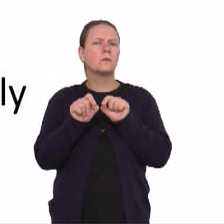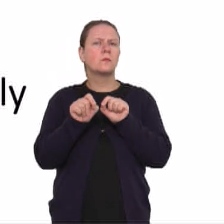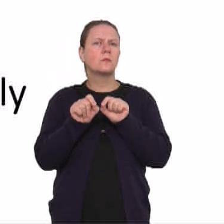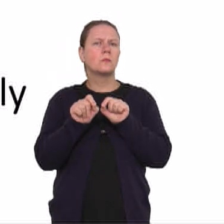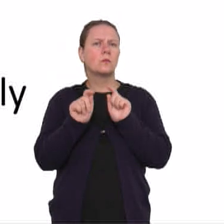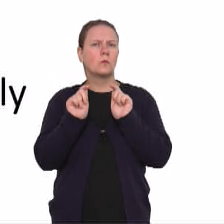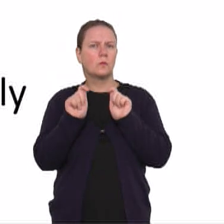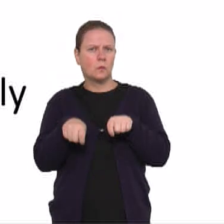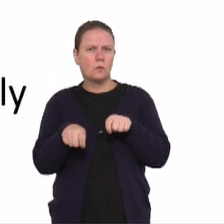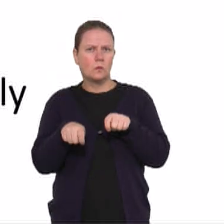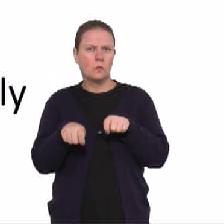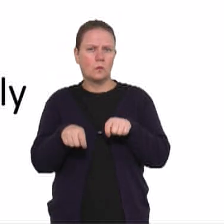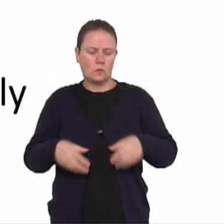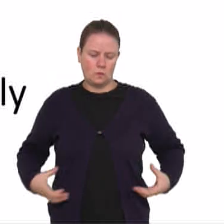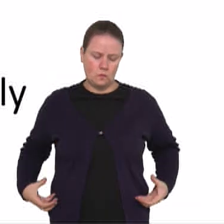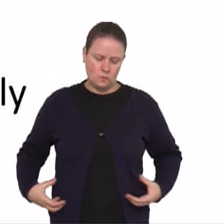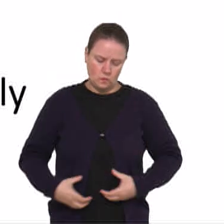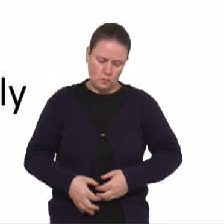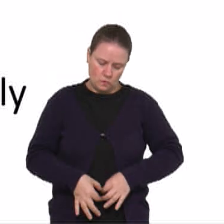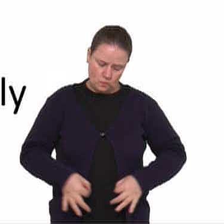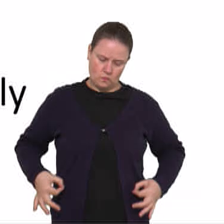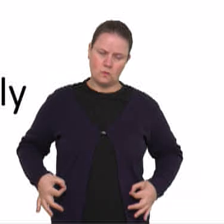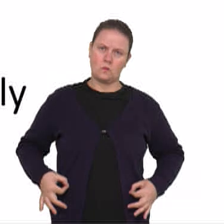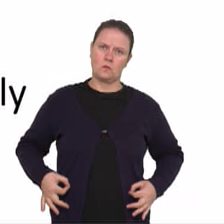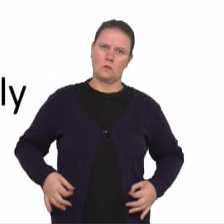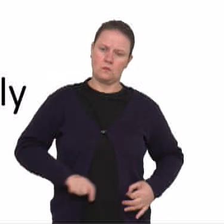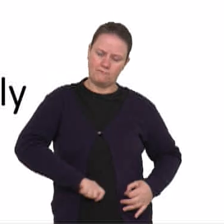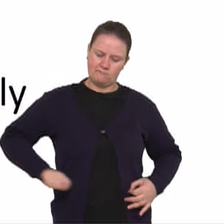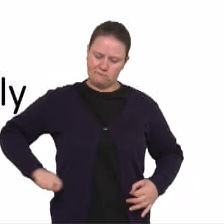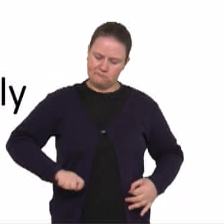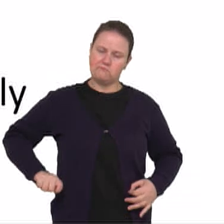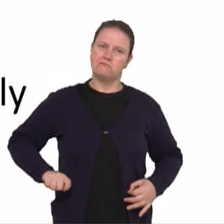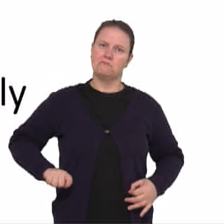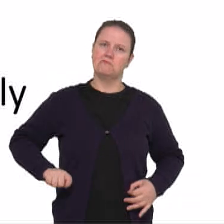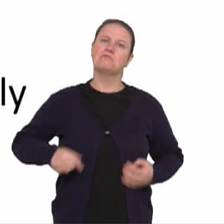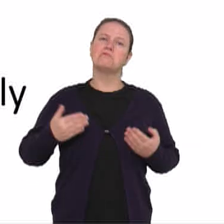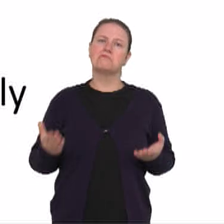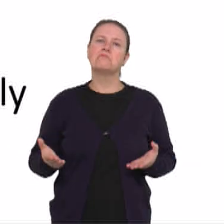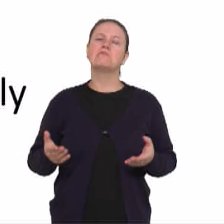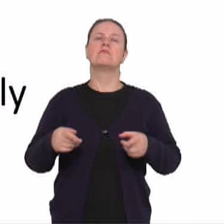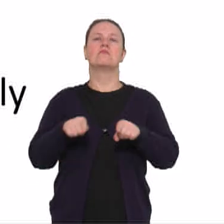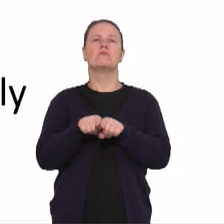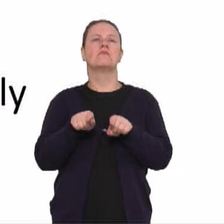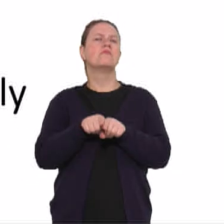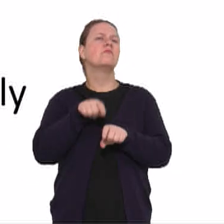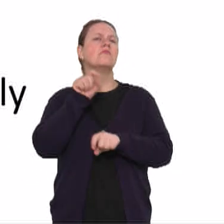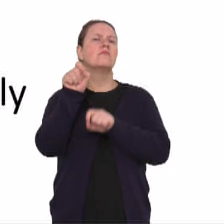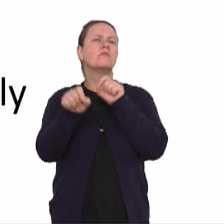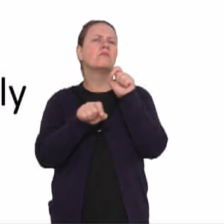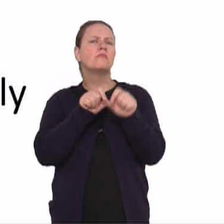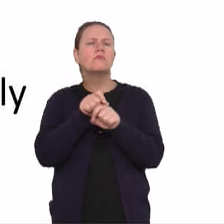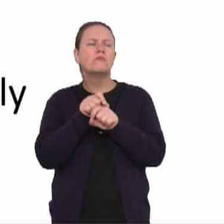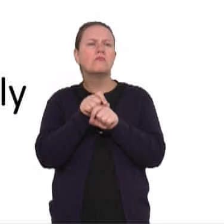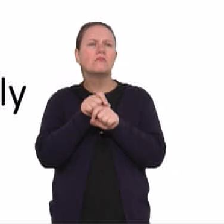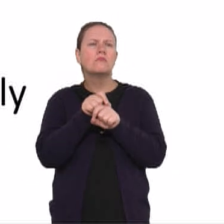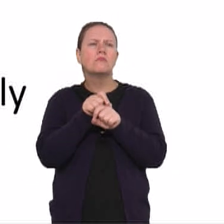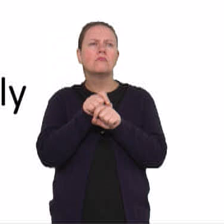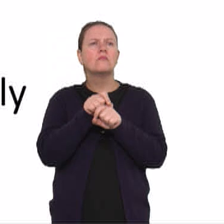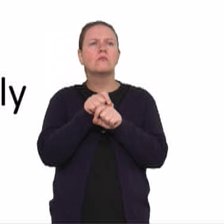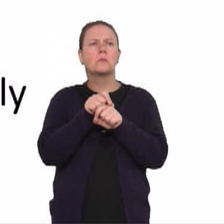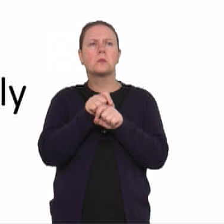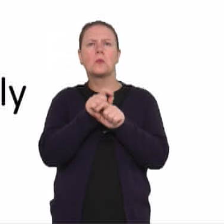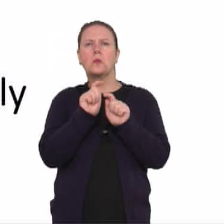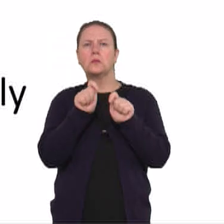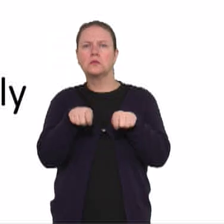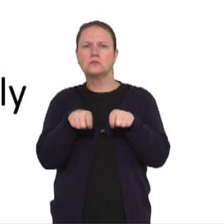que pode ser de couro ou outro material. Typically round the waist. O que é o waist? Seria